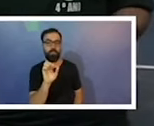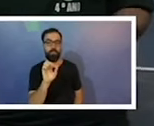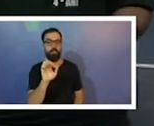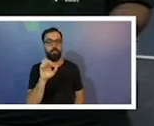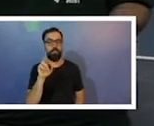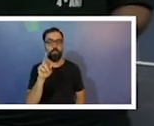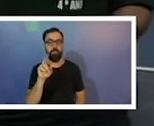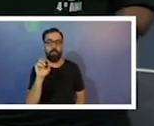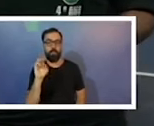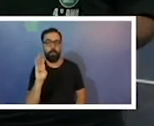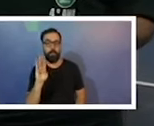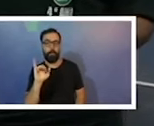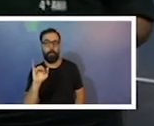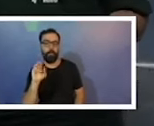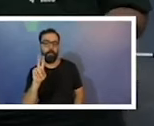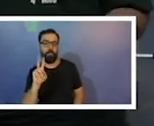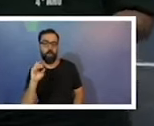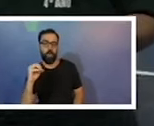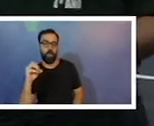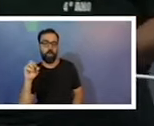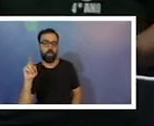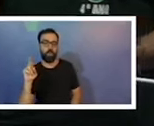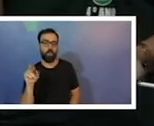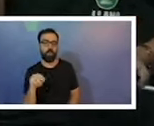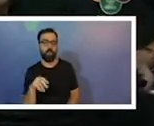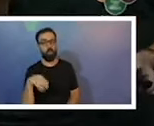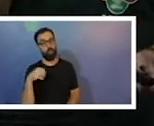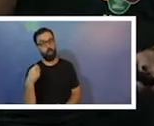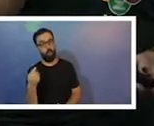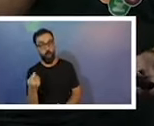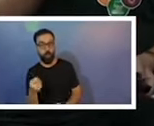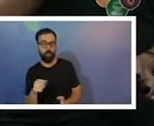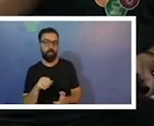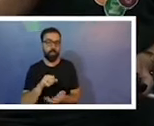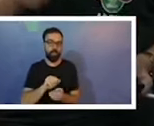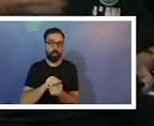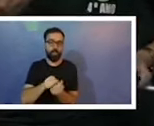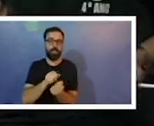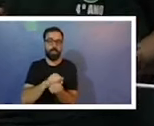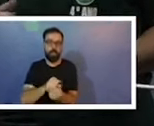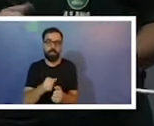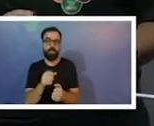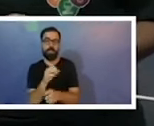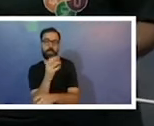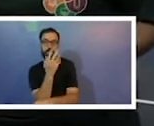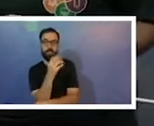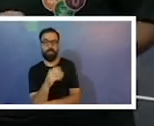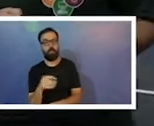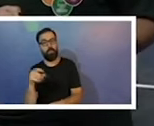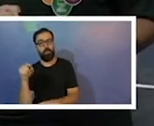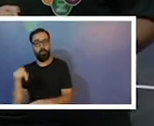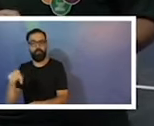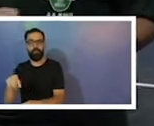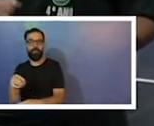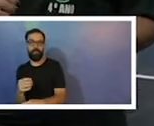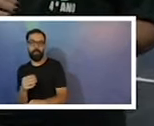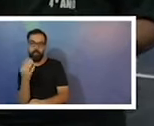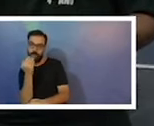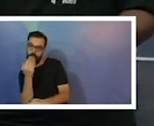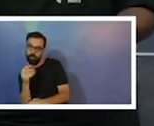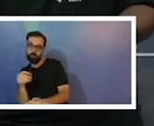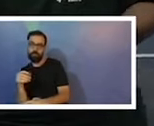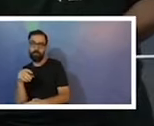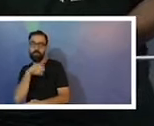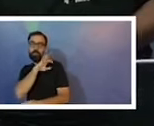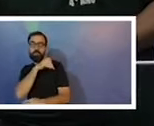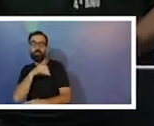nome? Os animais que se alimentam de outros seres vivos são chamados carnívoros. E